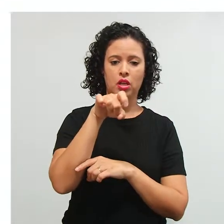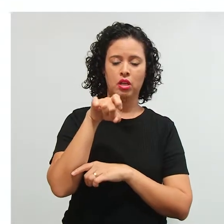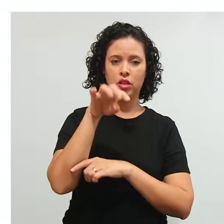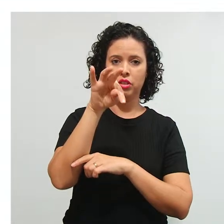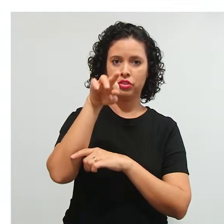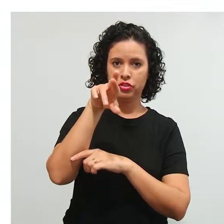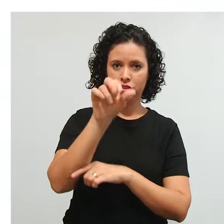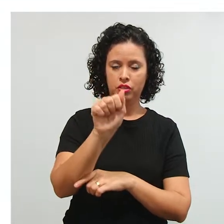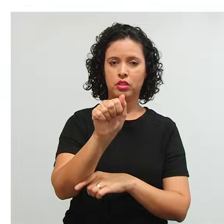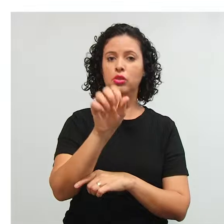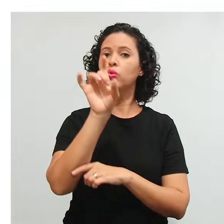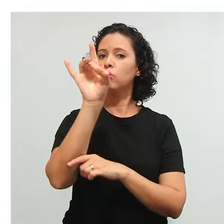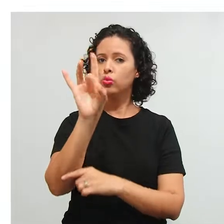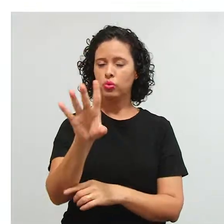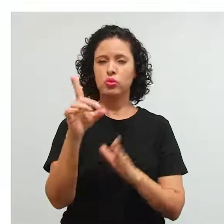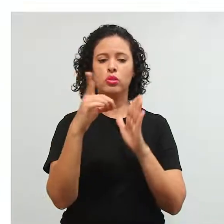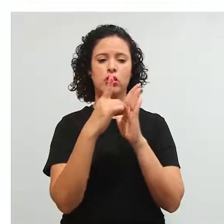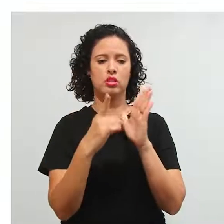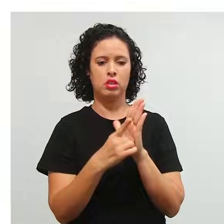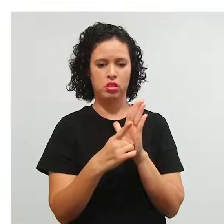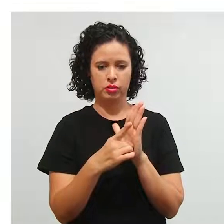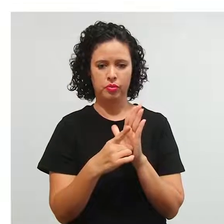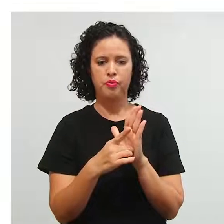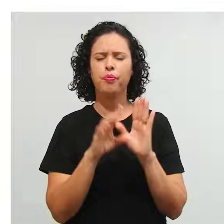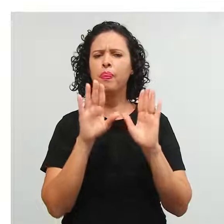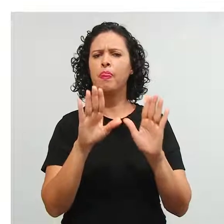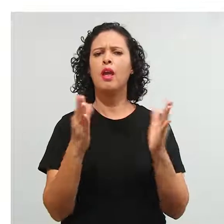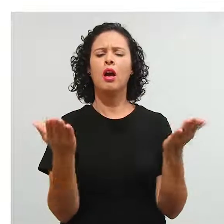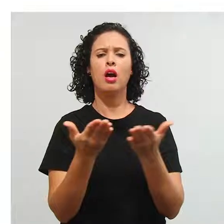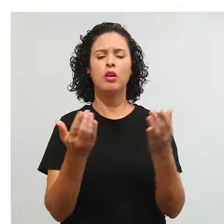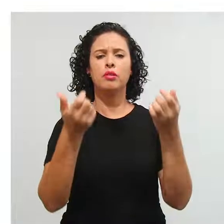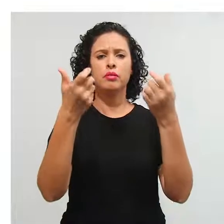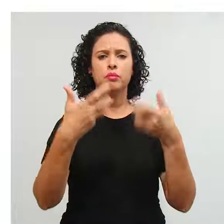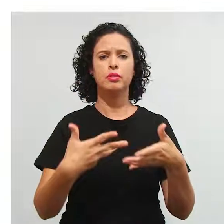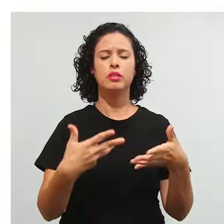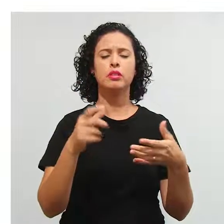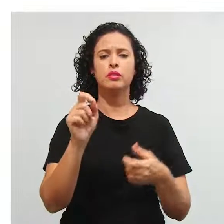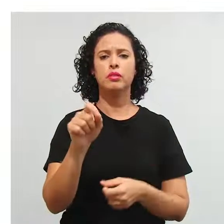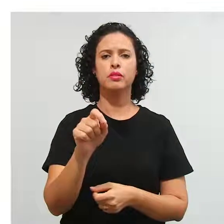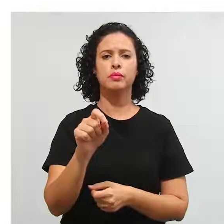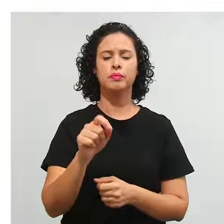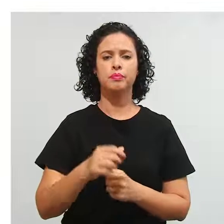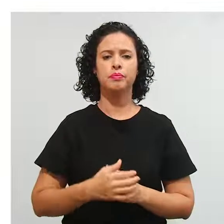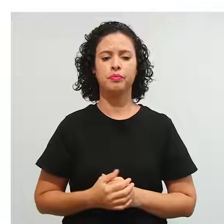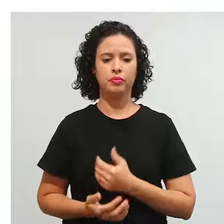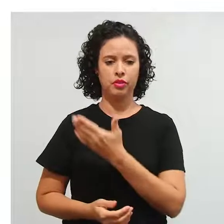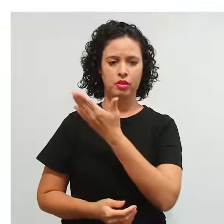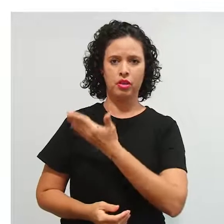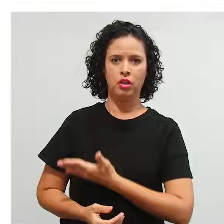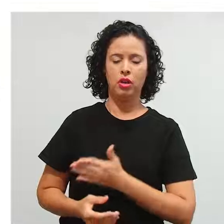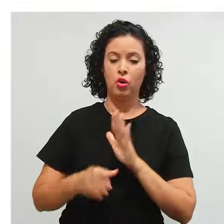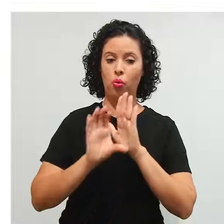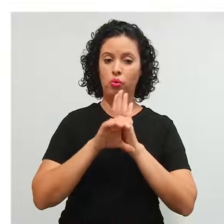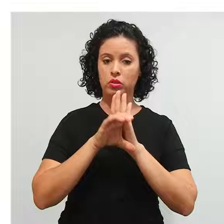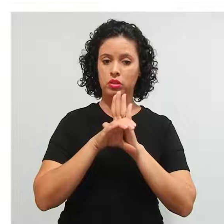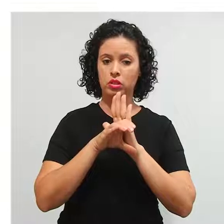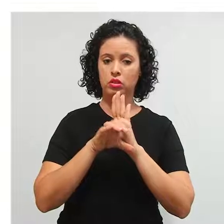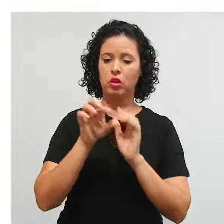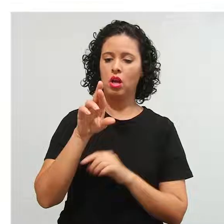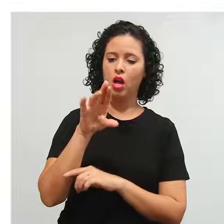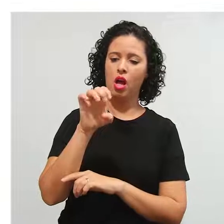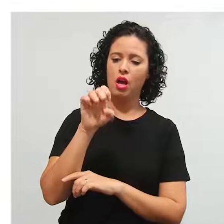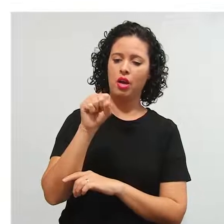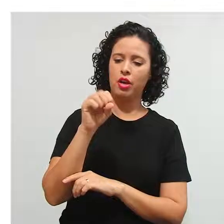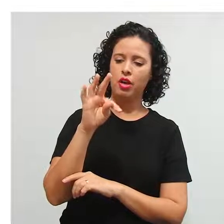por decreto, tá? Agora, vamos falar um pouquinho sobre o conceito de restos a